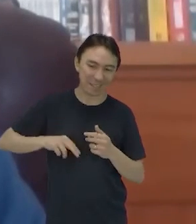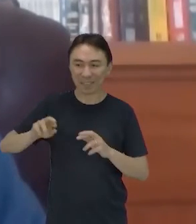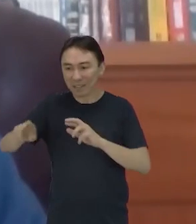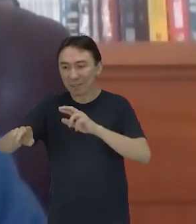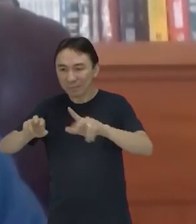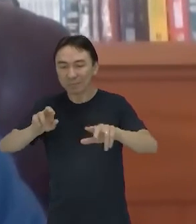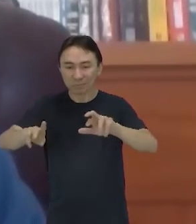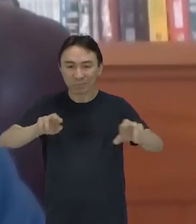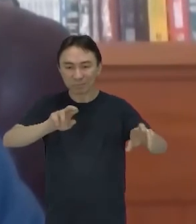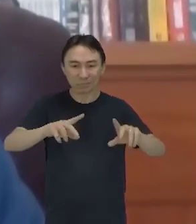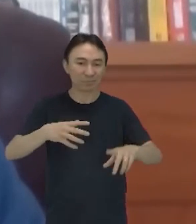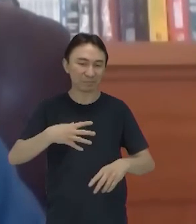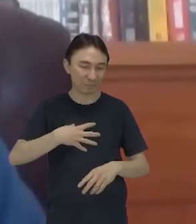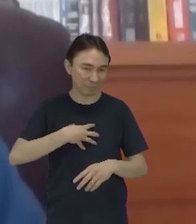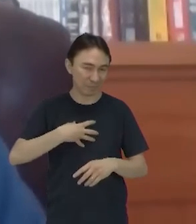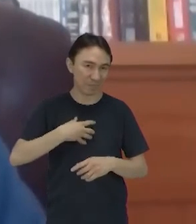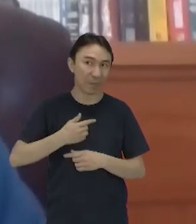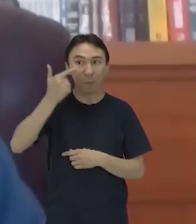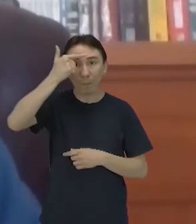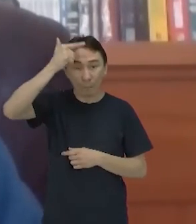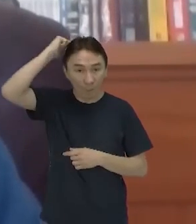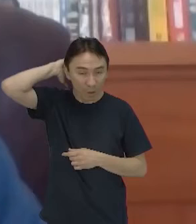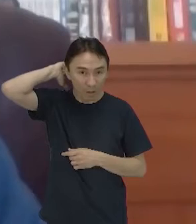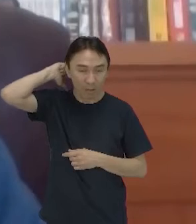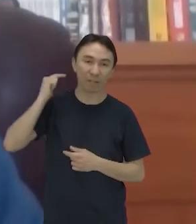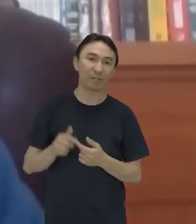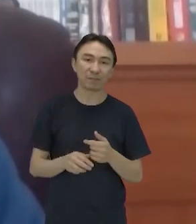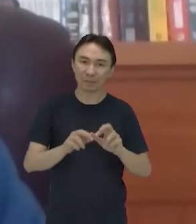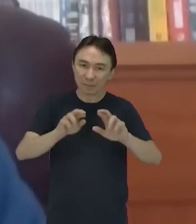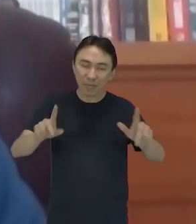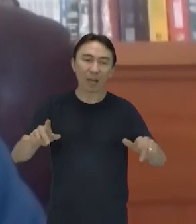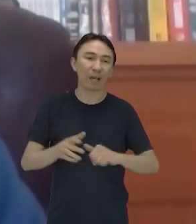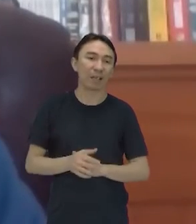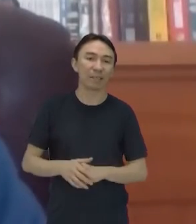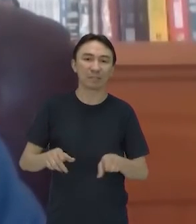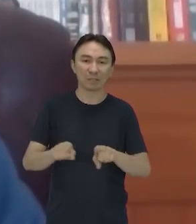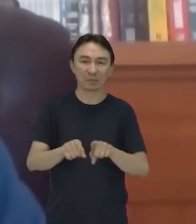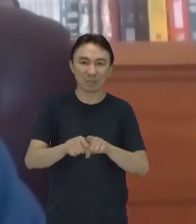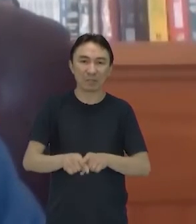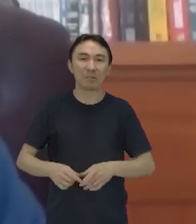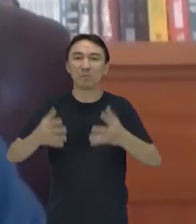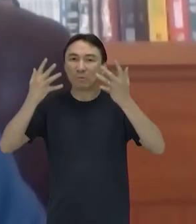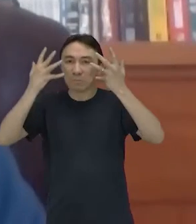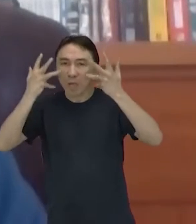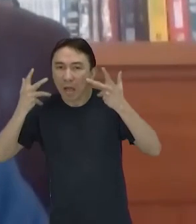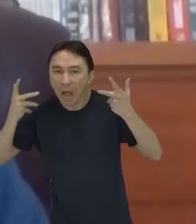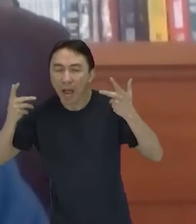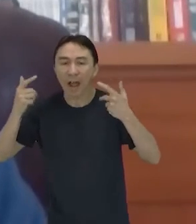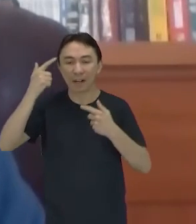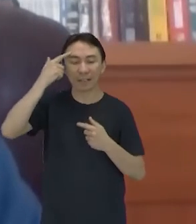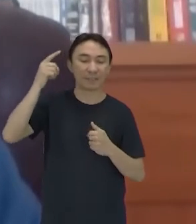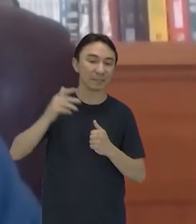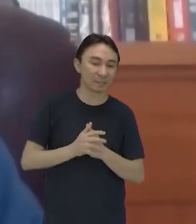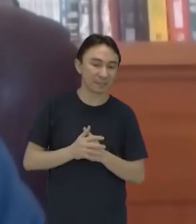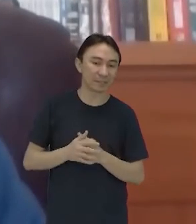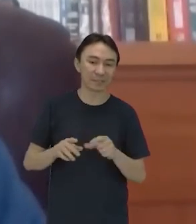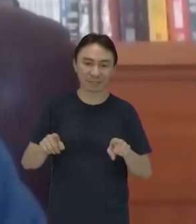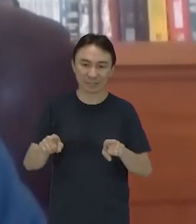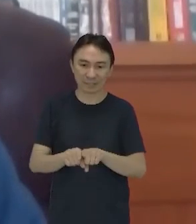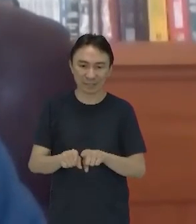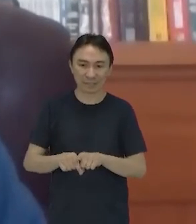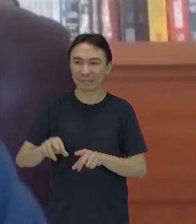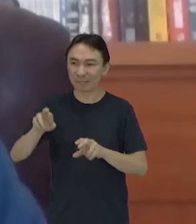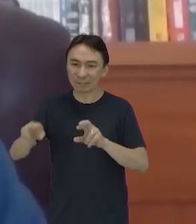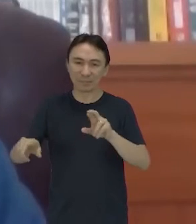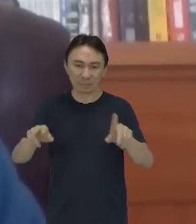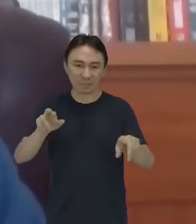So the way they speak is very, very polite, very, very correct. Uma forma muito